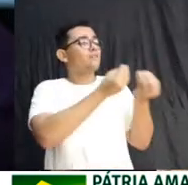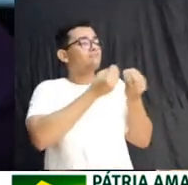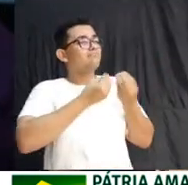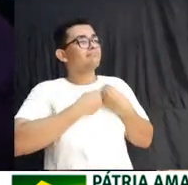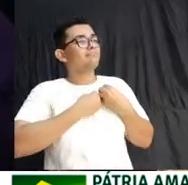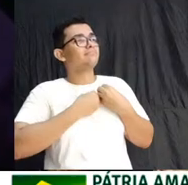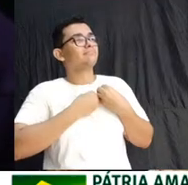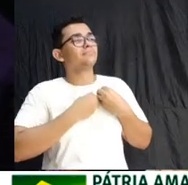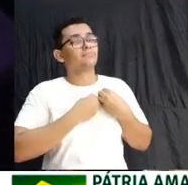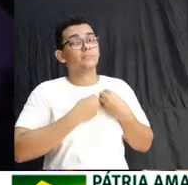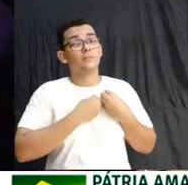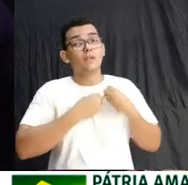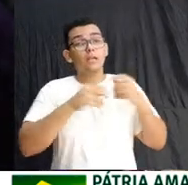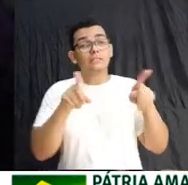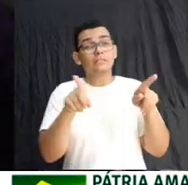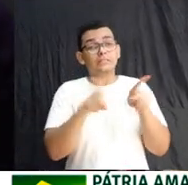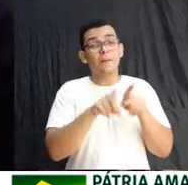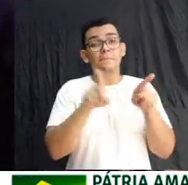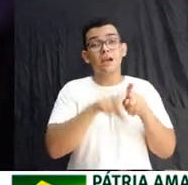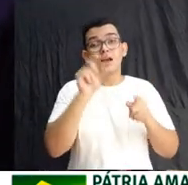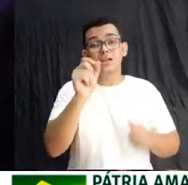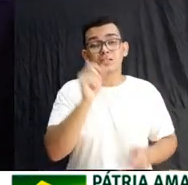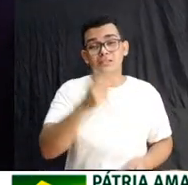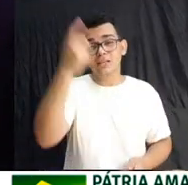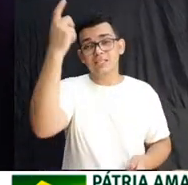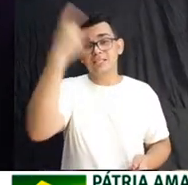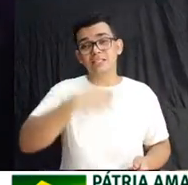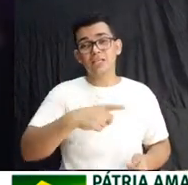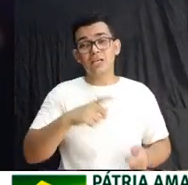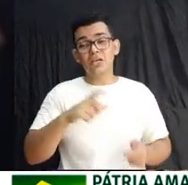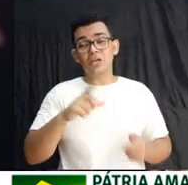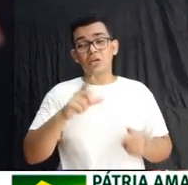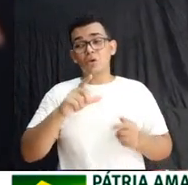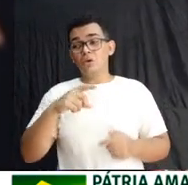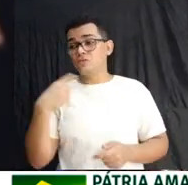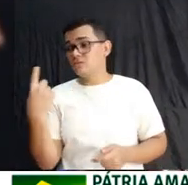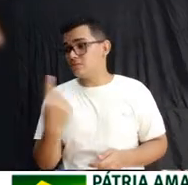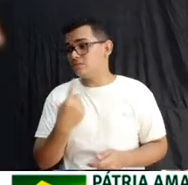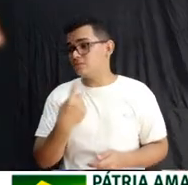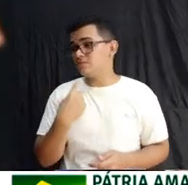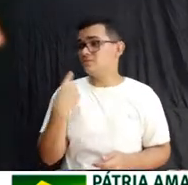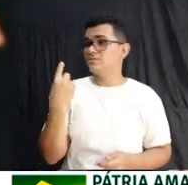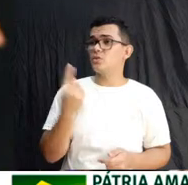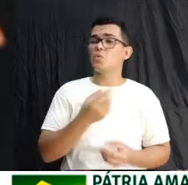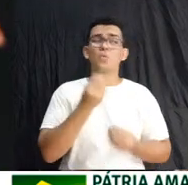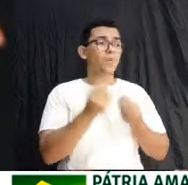E quanta insegurança me deixou. O